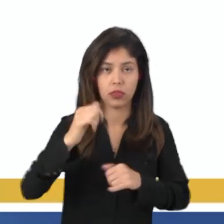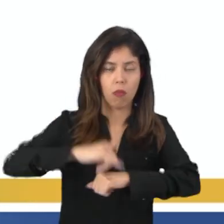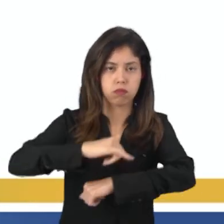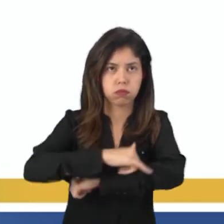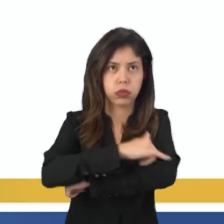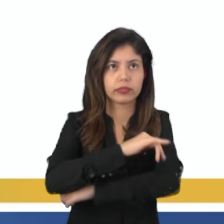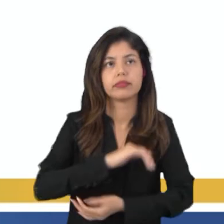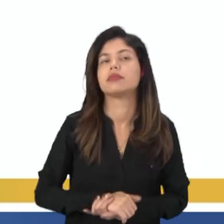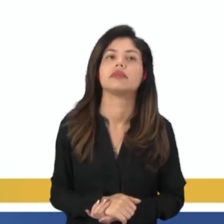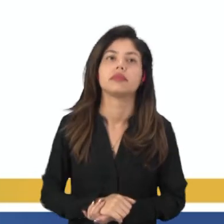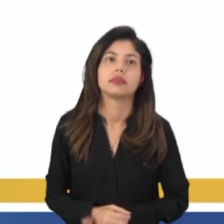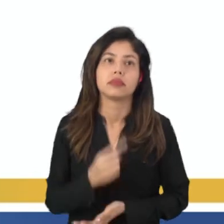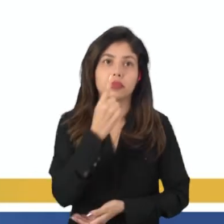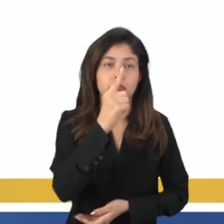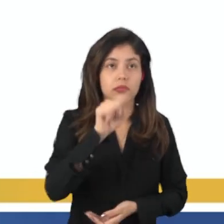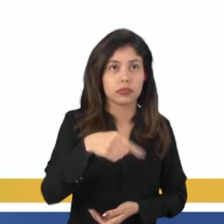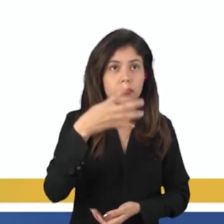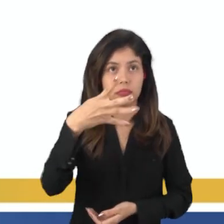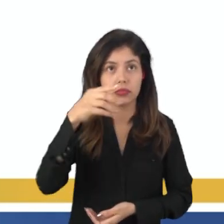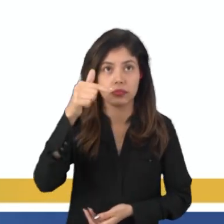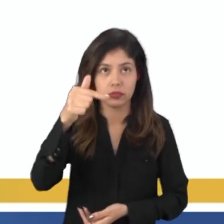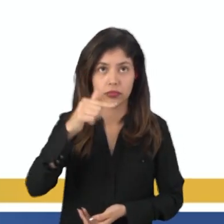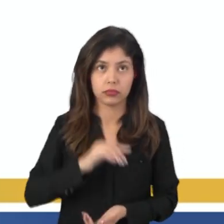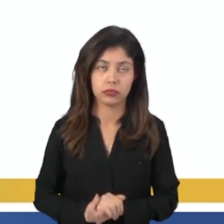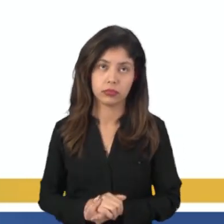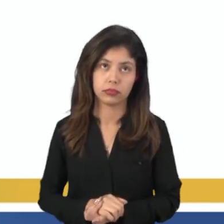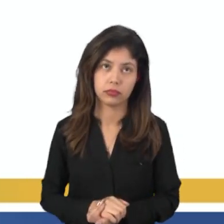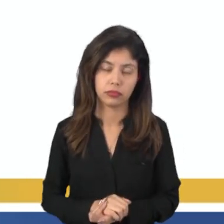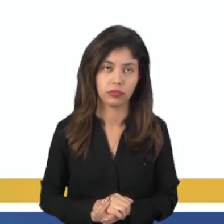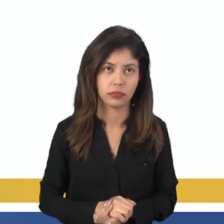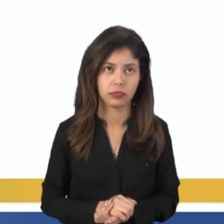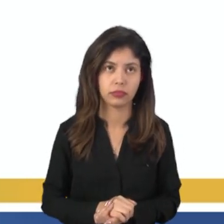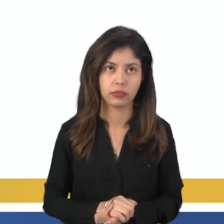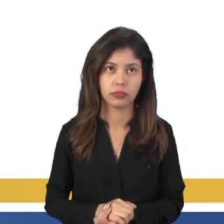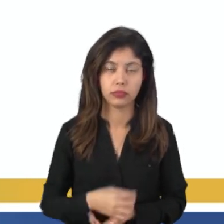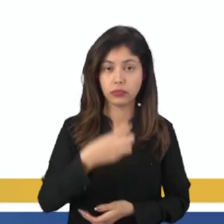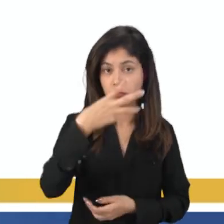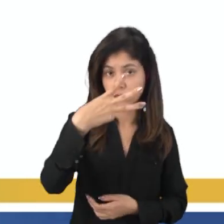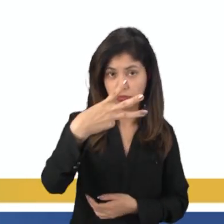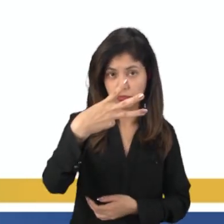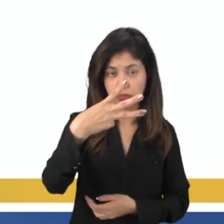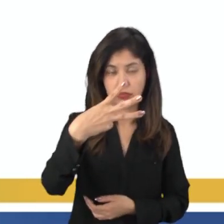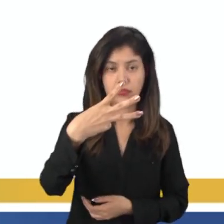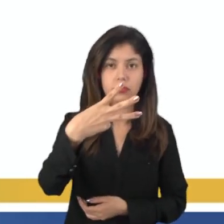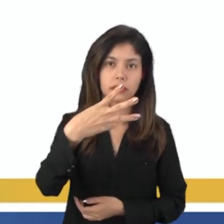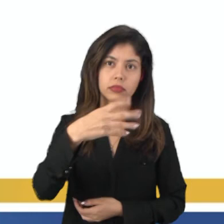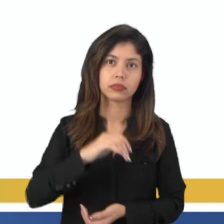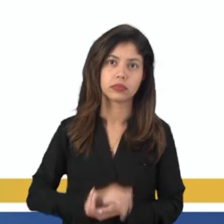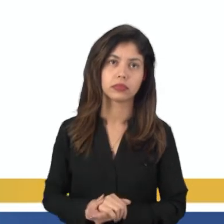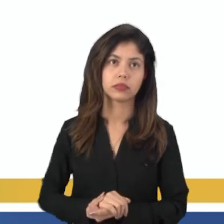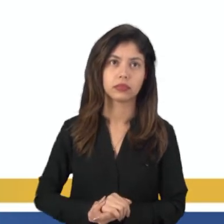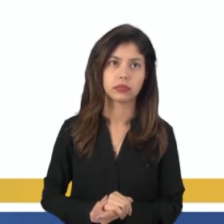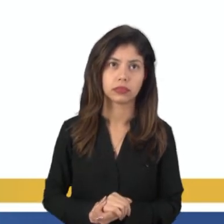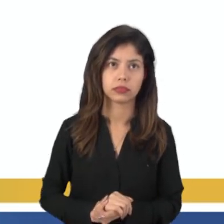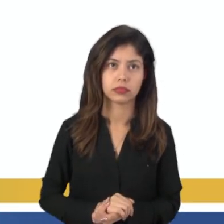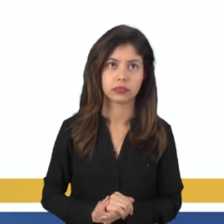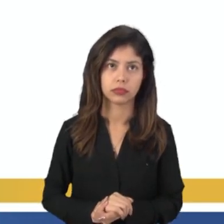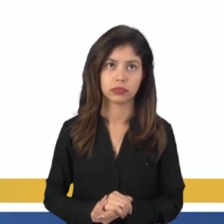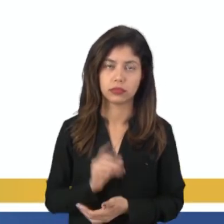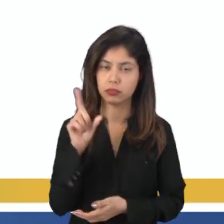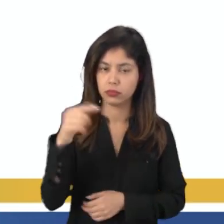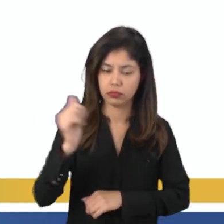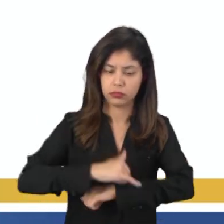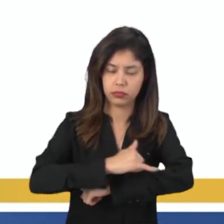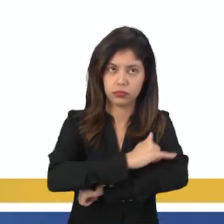de obesidade? Letra B, 1,47 vezes a chance de ter obesidade. Letra C, 3 vezes chance